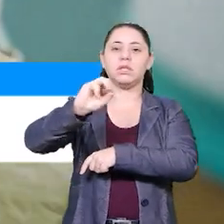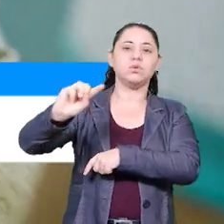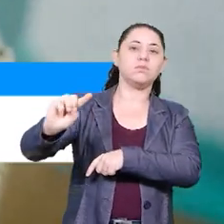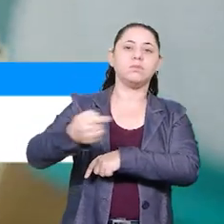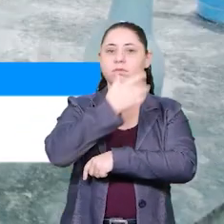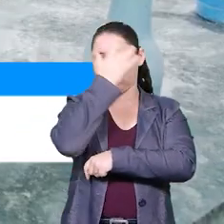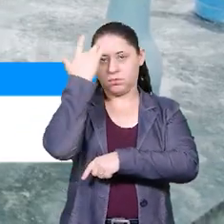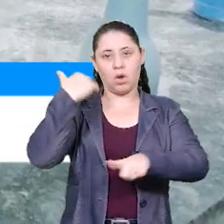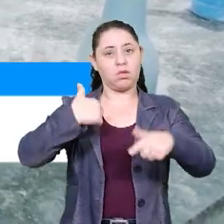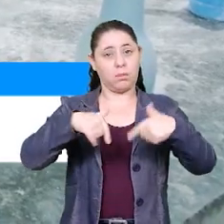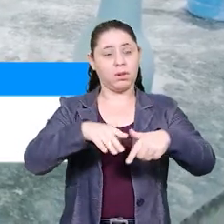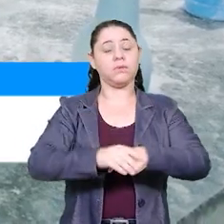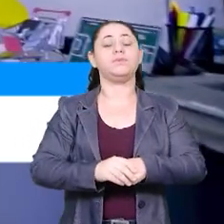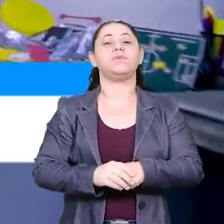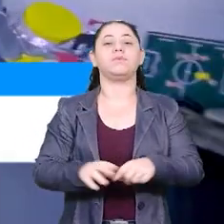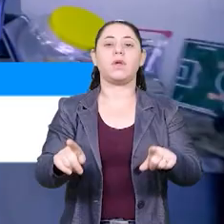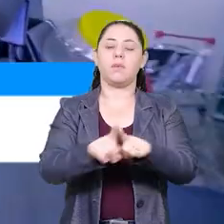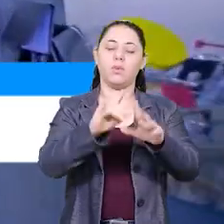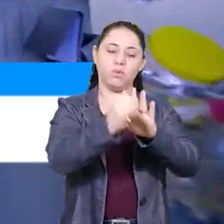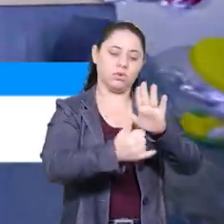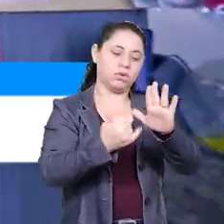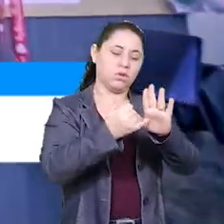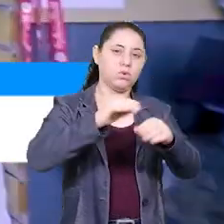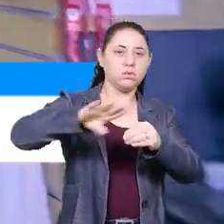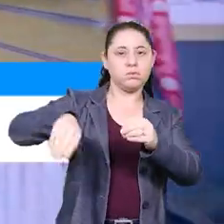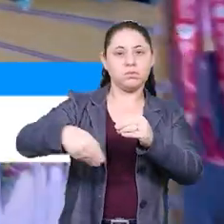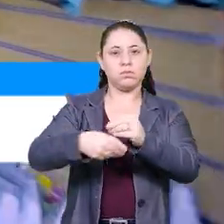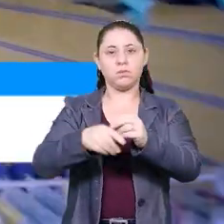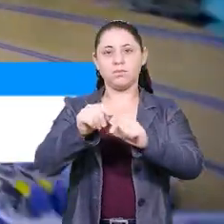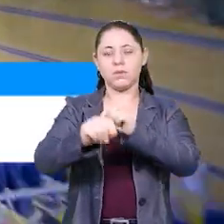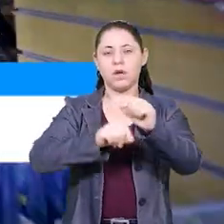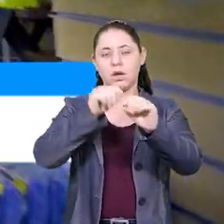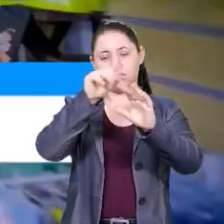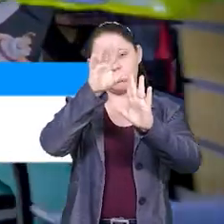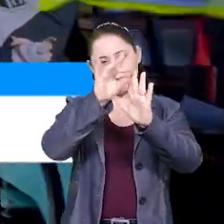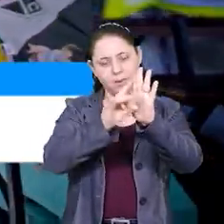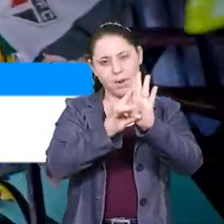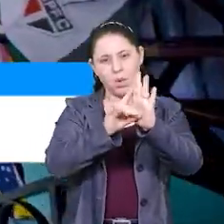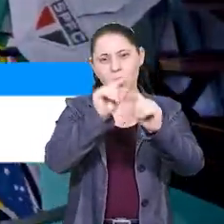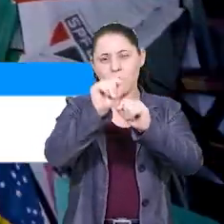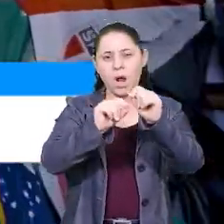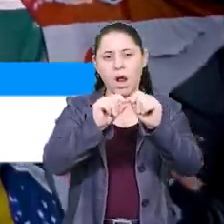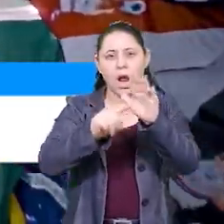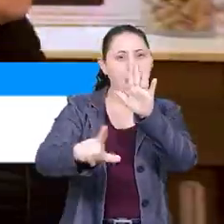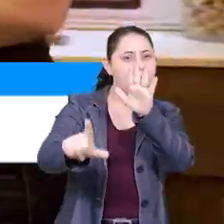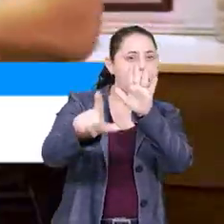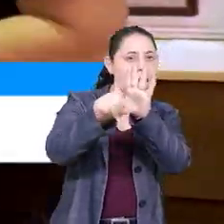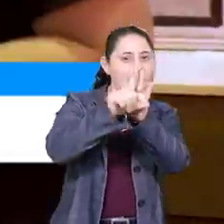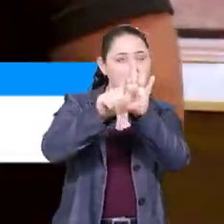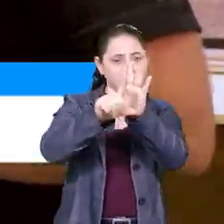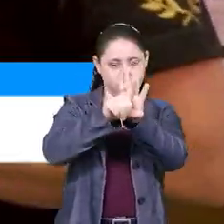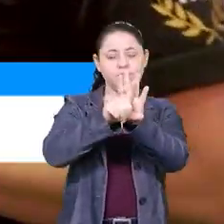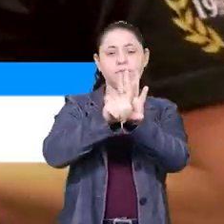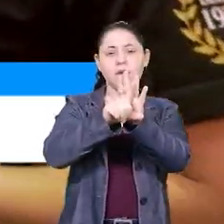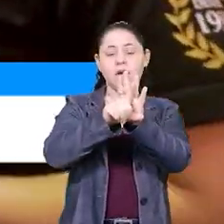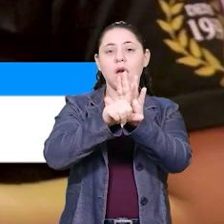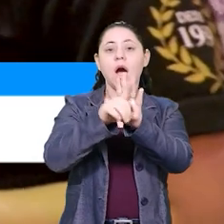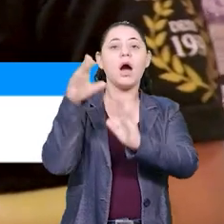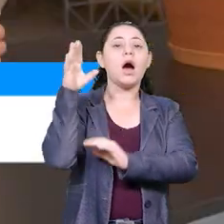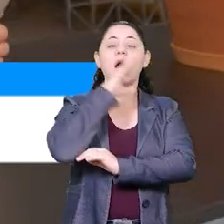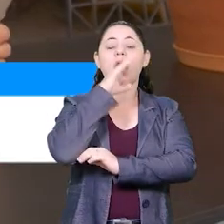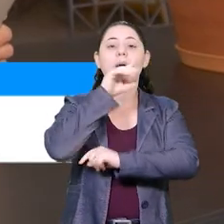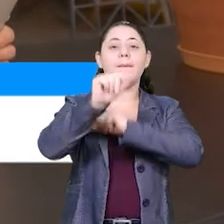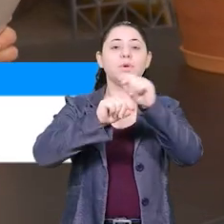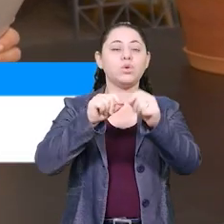de 300 mil trabalhadores o projeto de lei complementar estabelece o arcabouço legal que permite uma maior